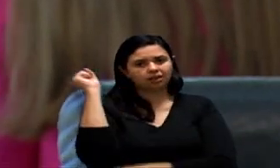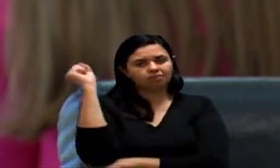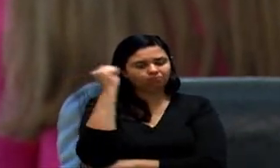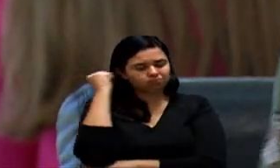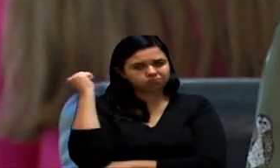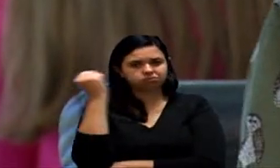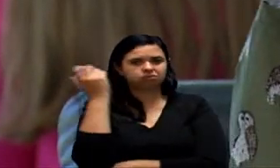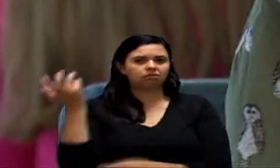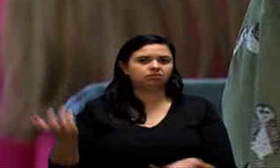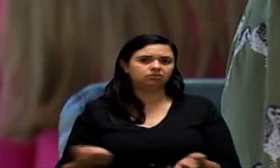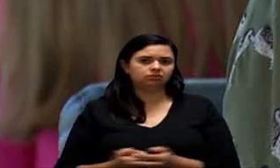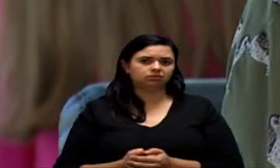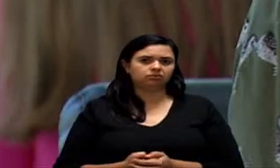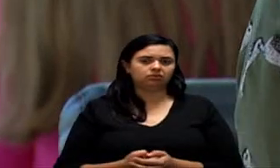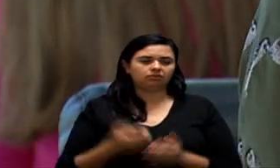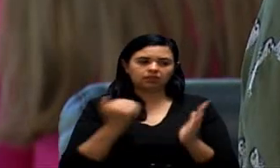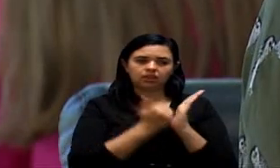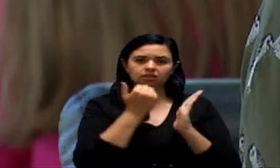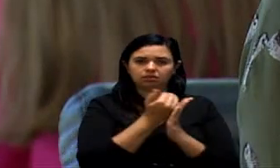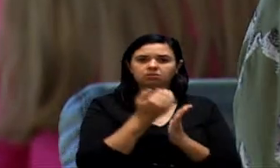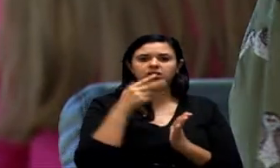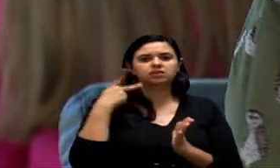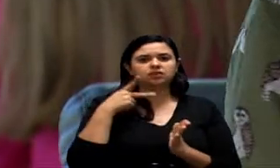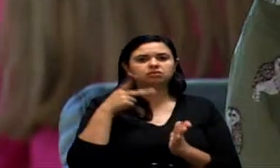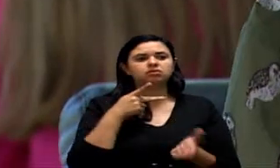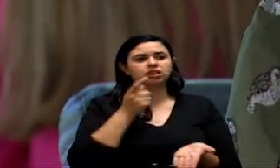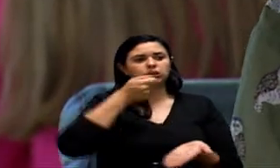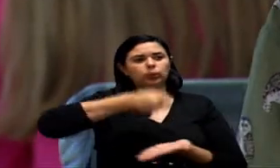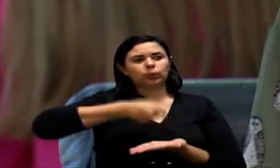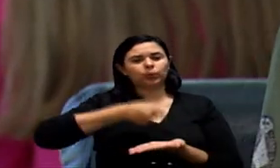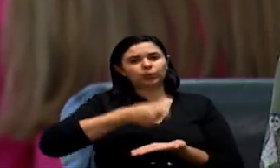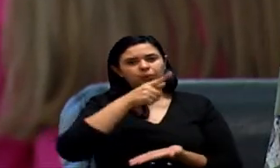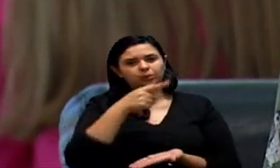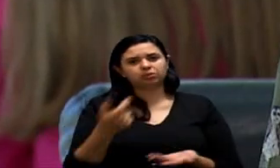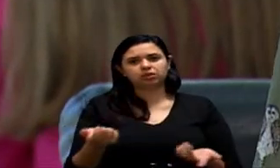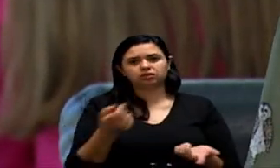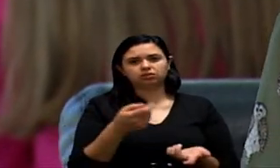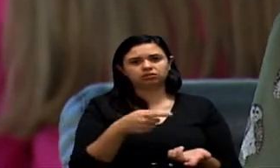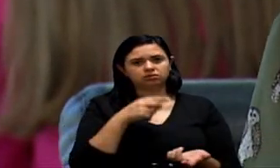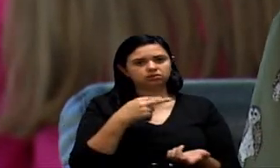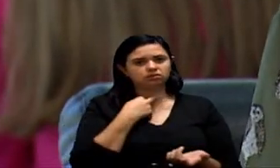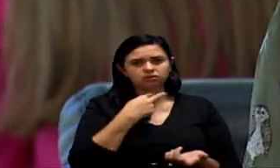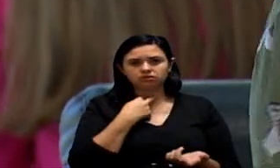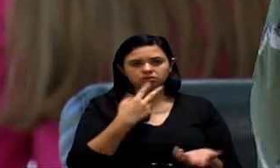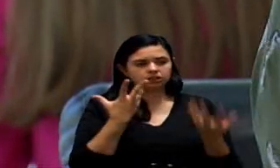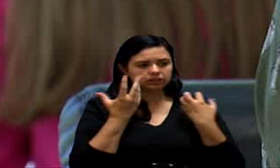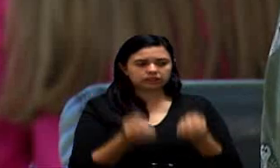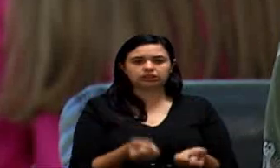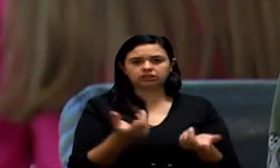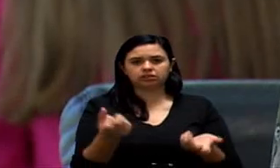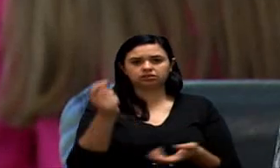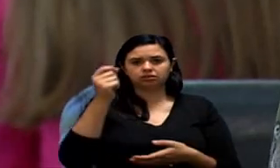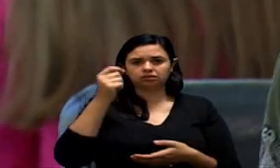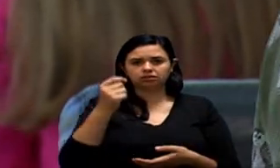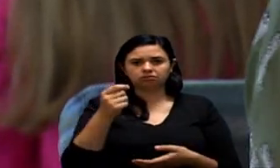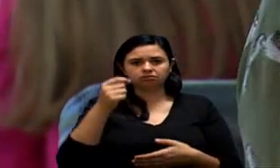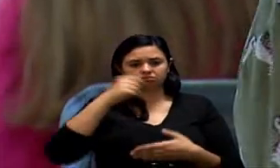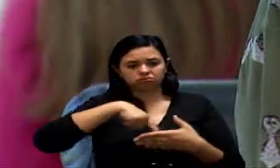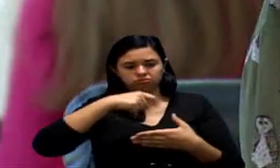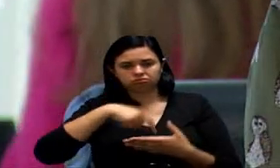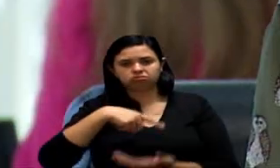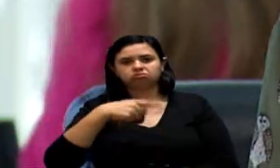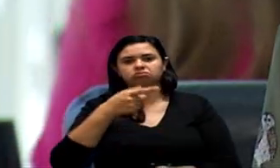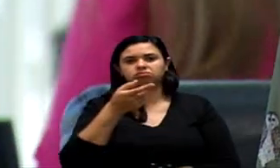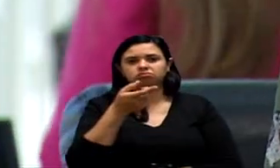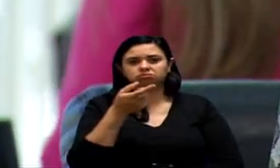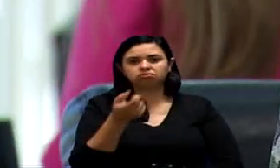cobrando, aumenta e a gente beneficia a população, porque não dá para aceitar não ter dipirona gotas, dipirona injetável. Isso